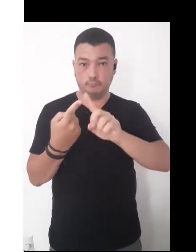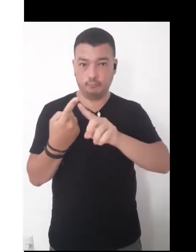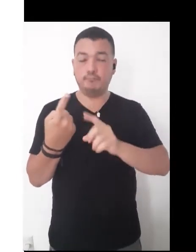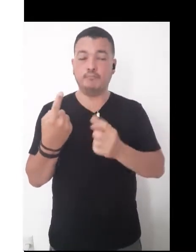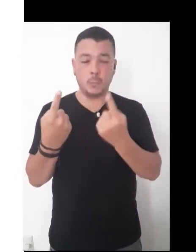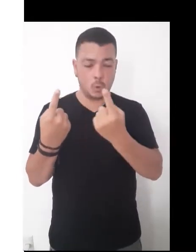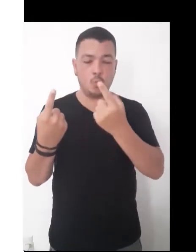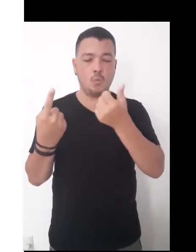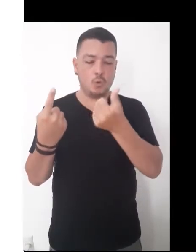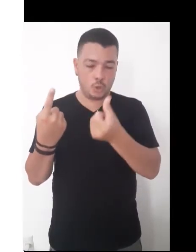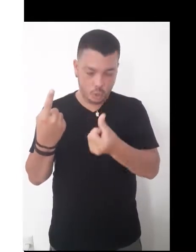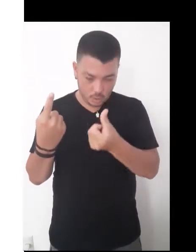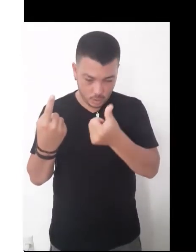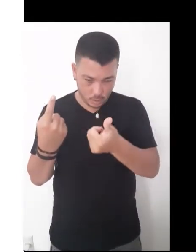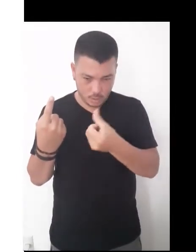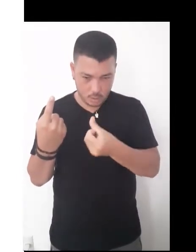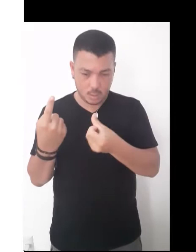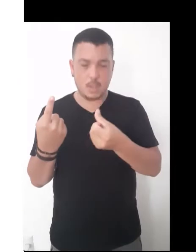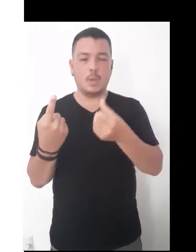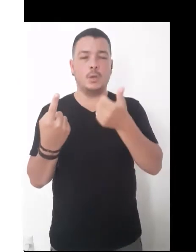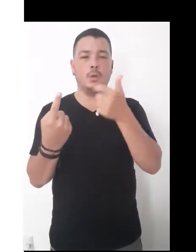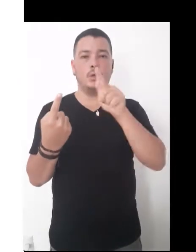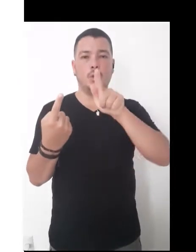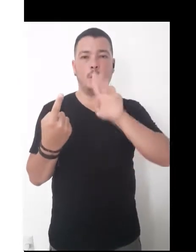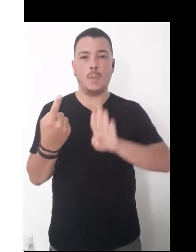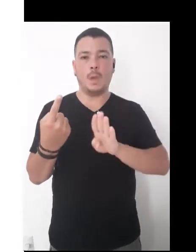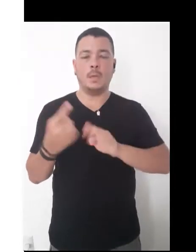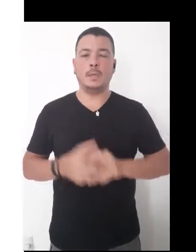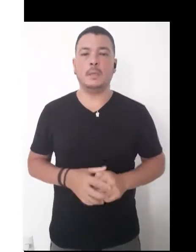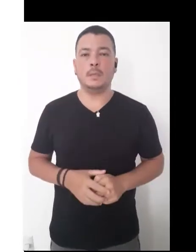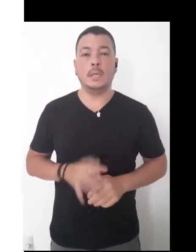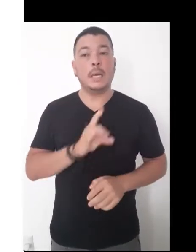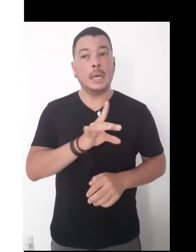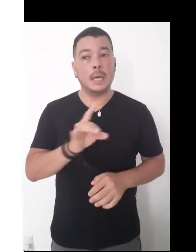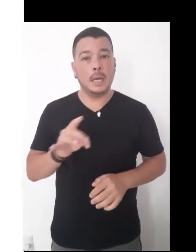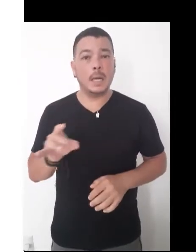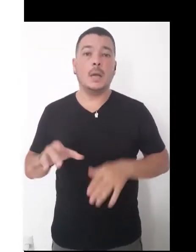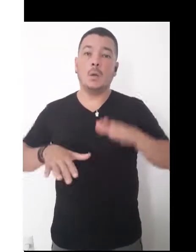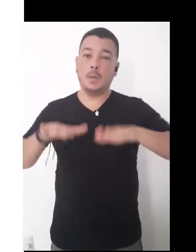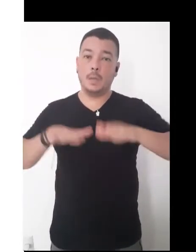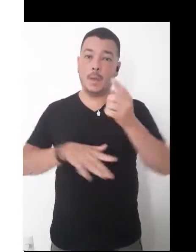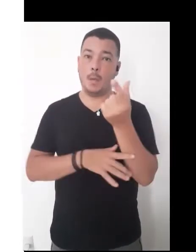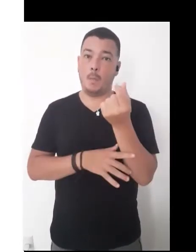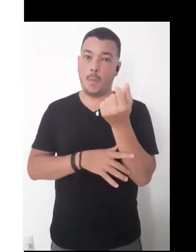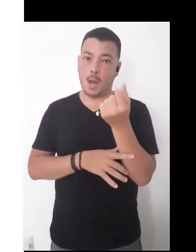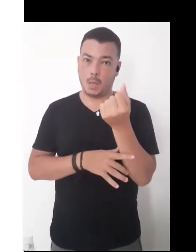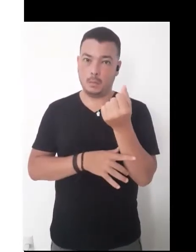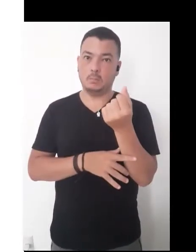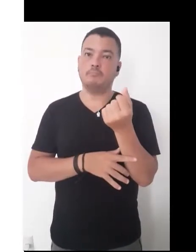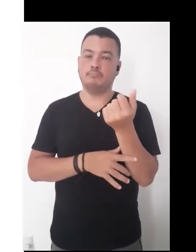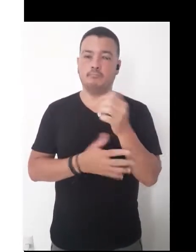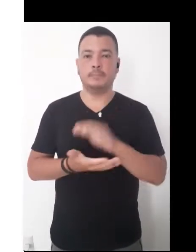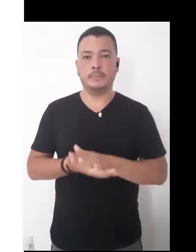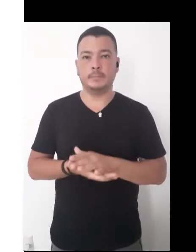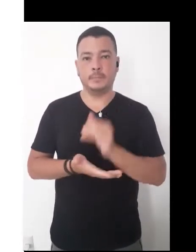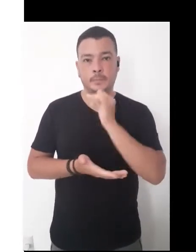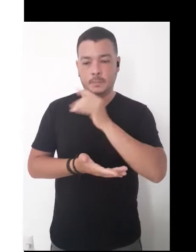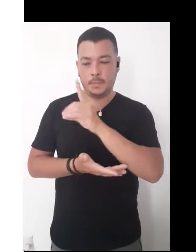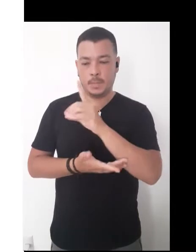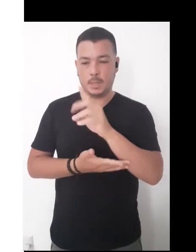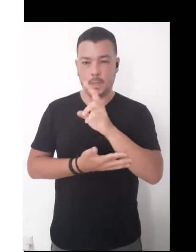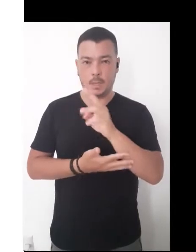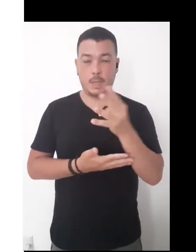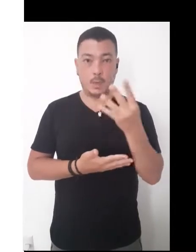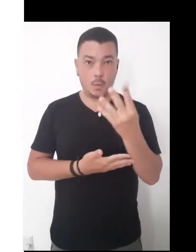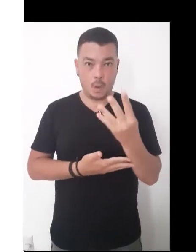16 GB. Claro, cada fator desse vai influenciar no preço, né? Então, por exemplo, vamos falar aqui da DDR4